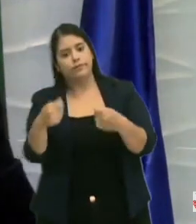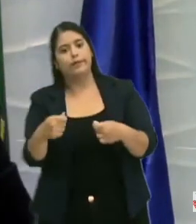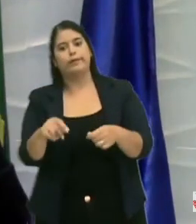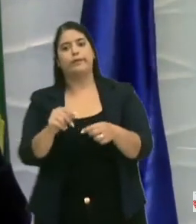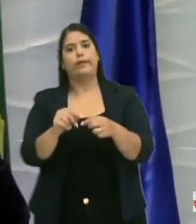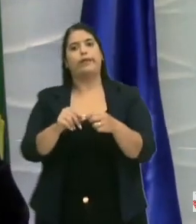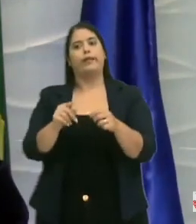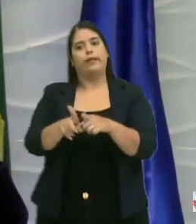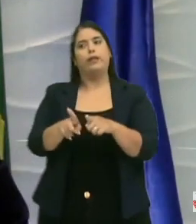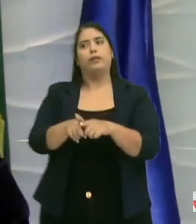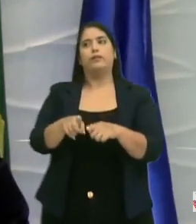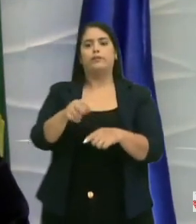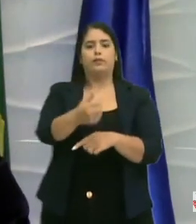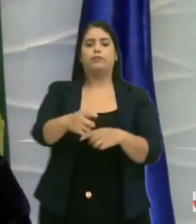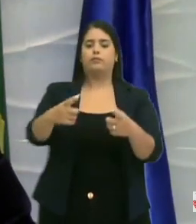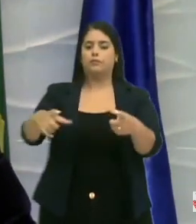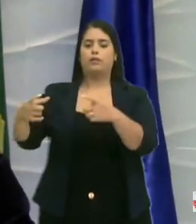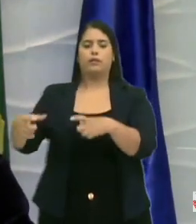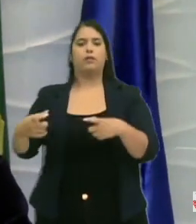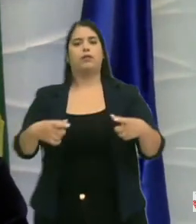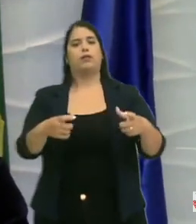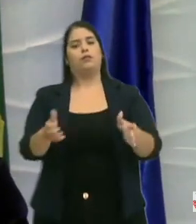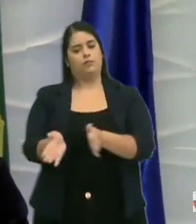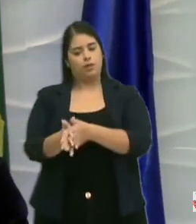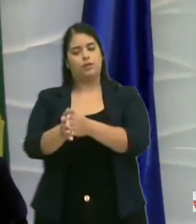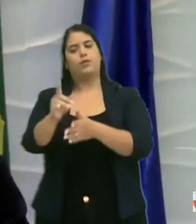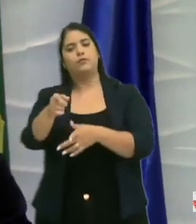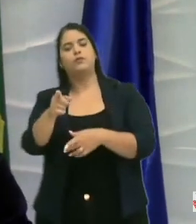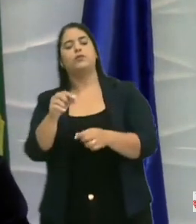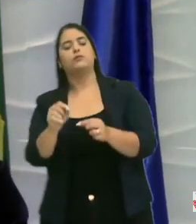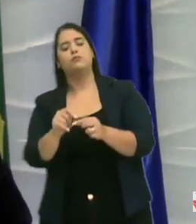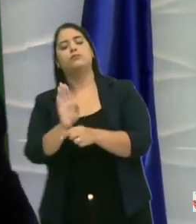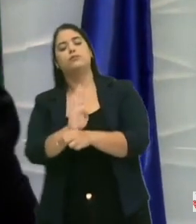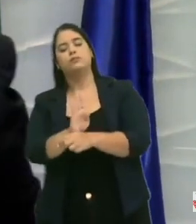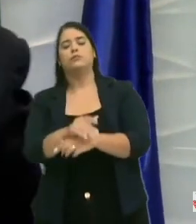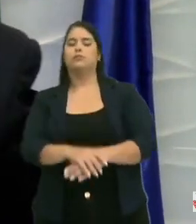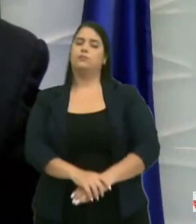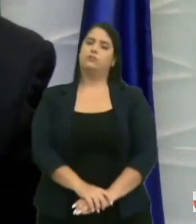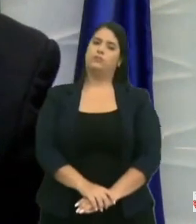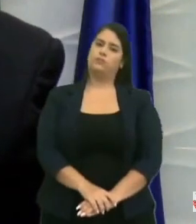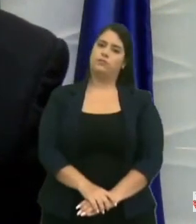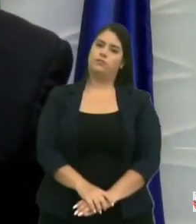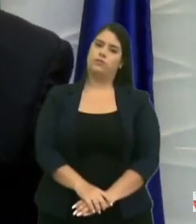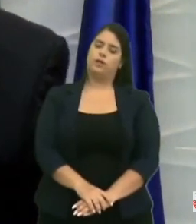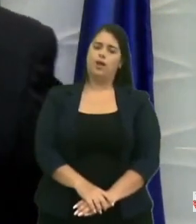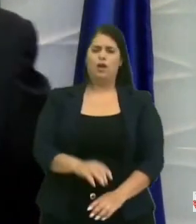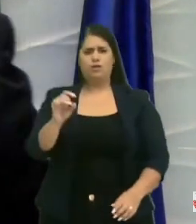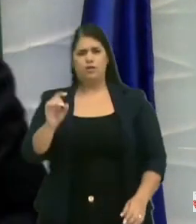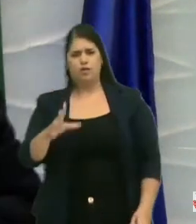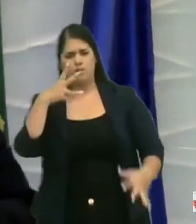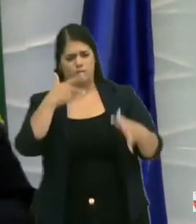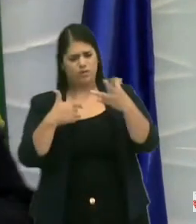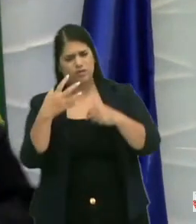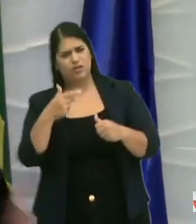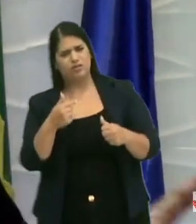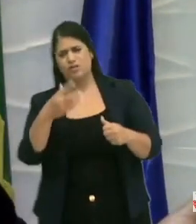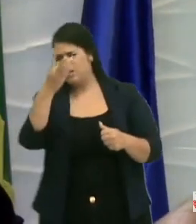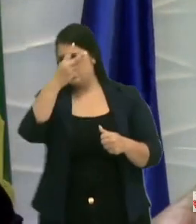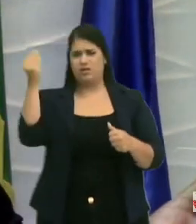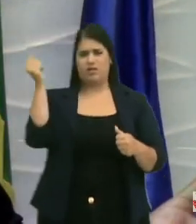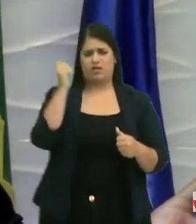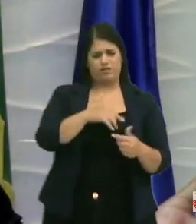esburacado. Aí eu vou dizer parabéns para você que fez o vídeo. Fazer o vídeo só do que está bonito. O que está feio,